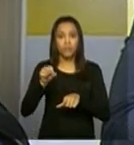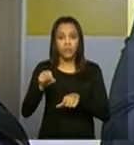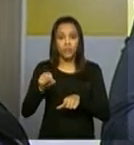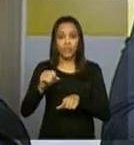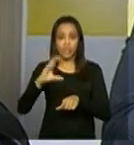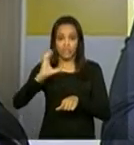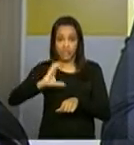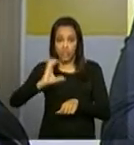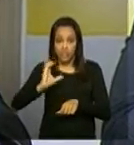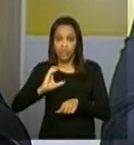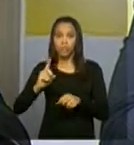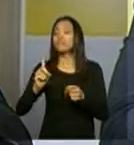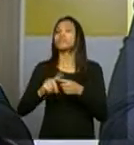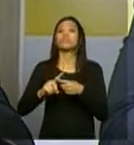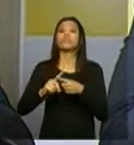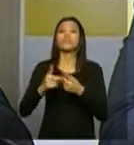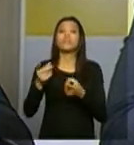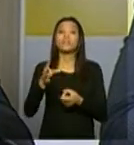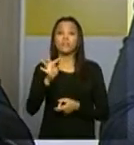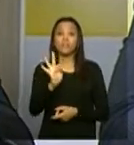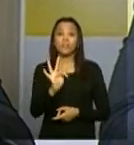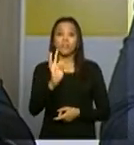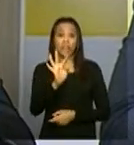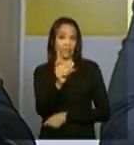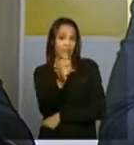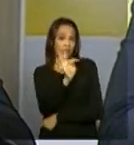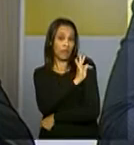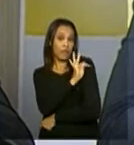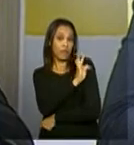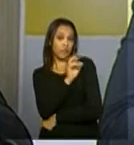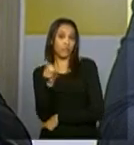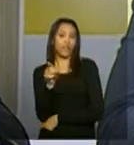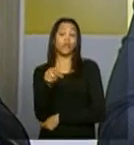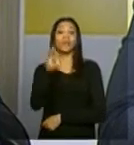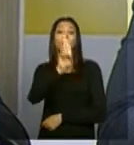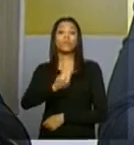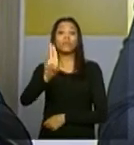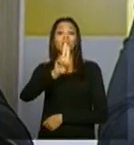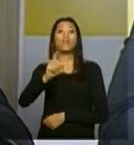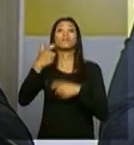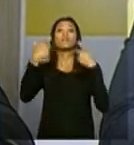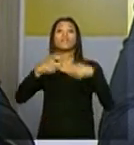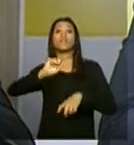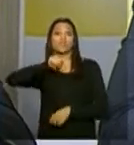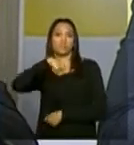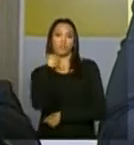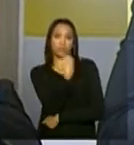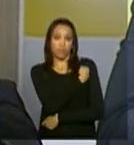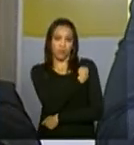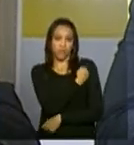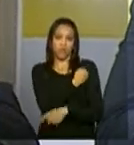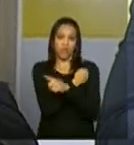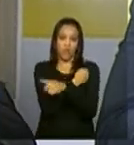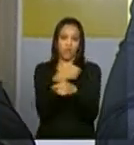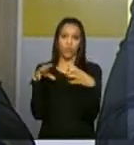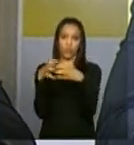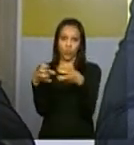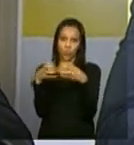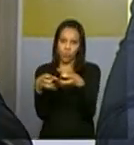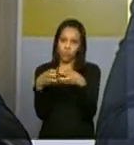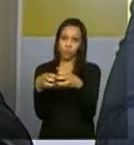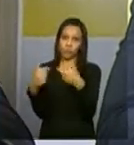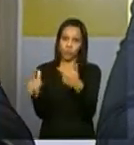ciências e técnicas forense é da universidade de murcia na espanha ele e sua equipe trabalharam principalmente